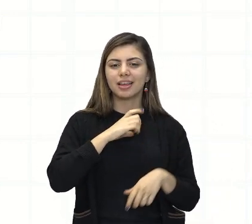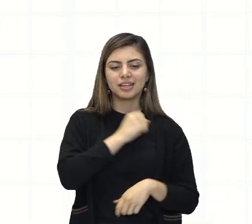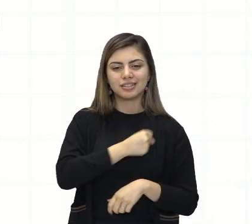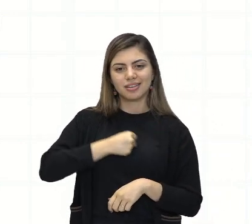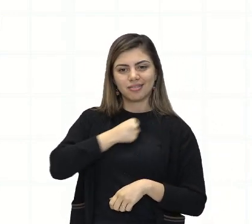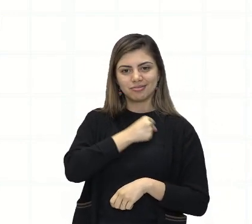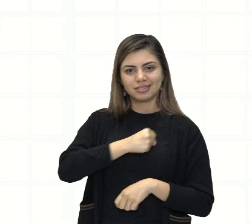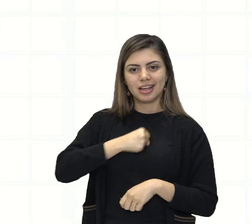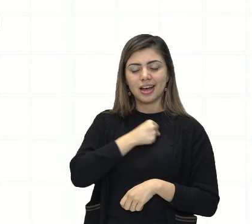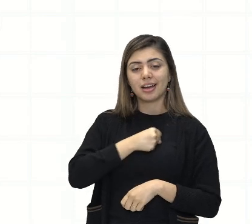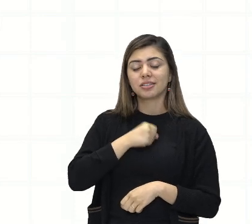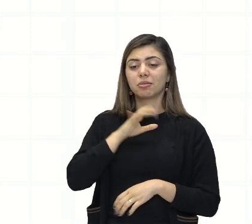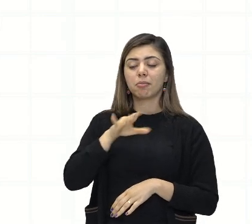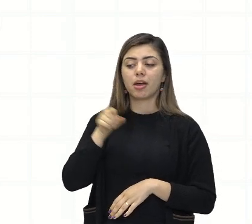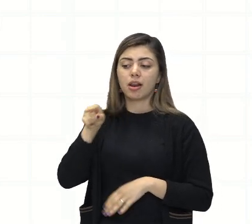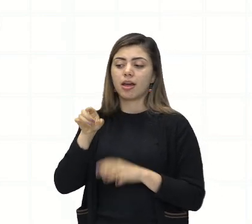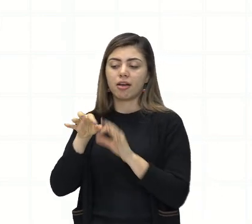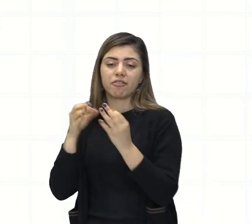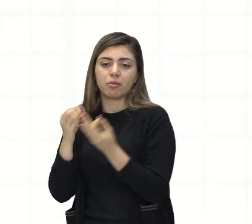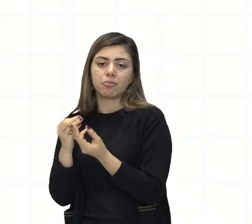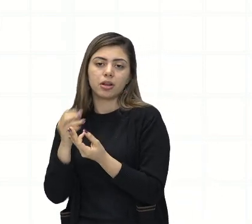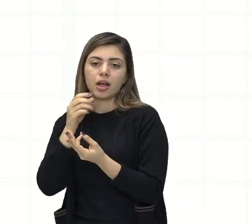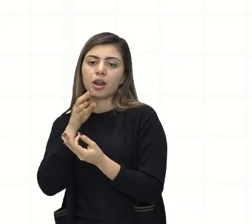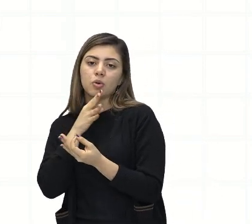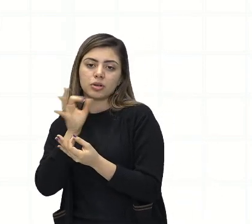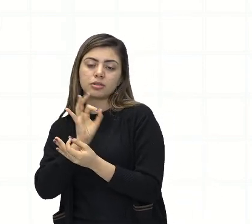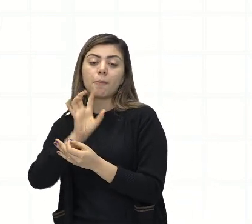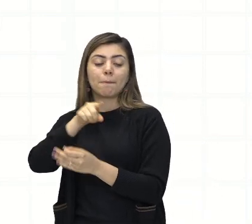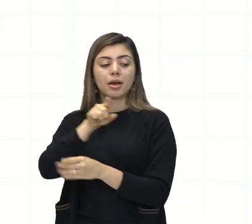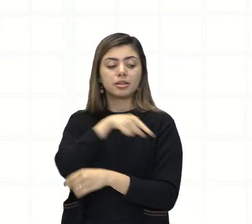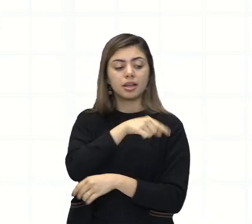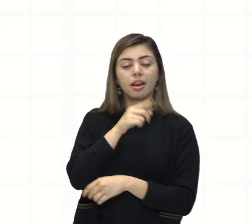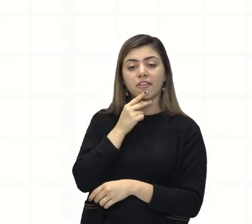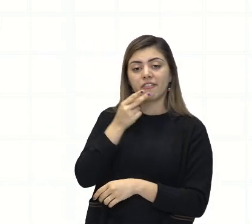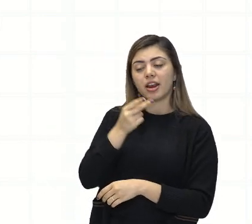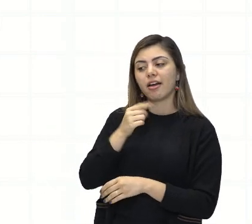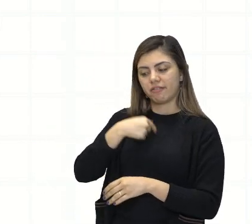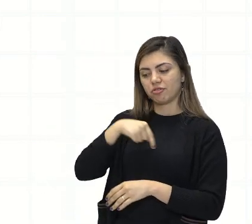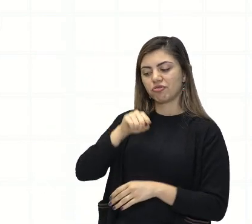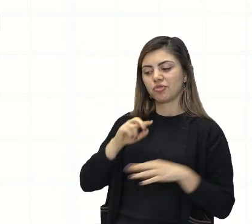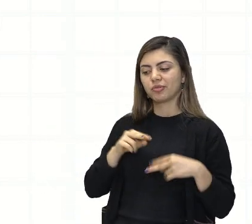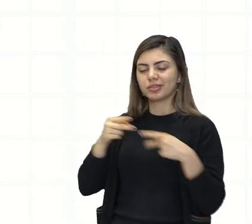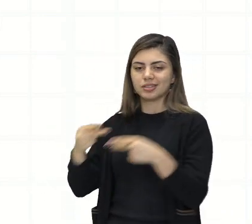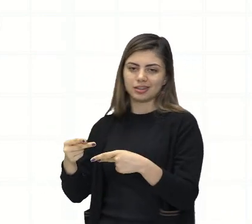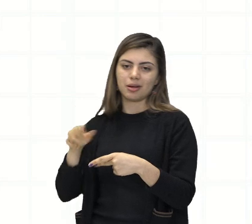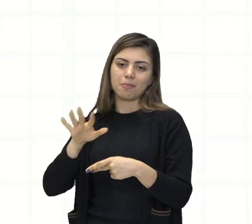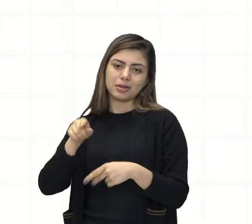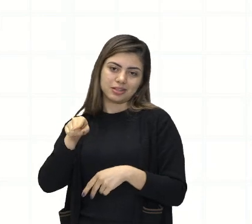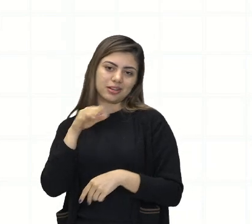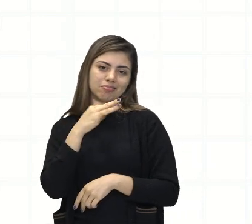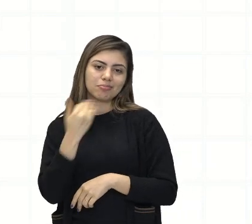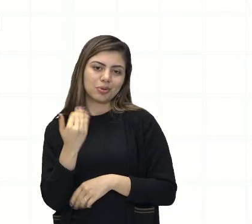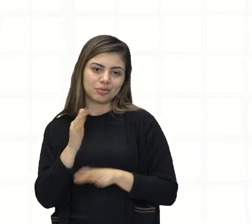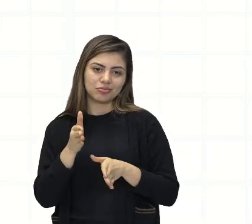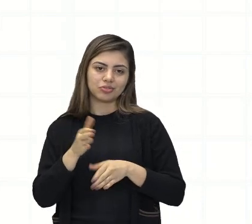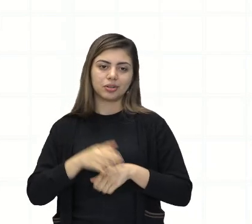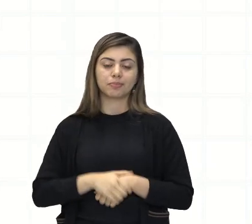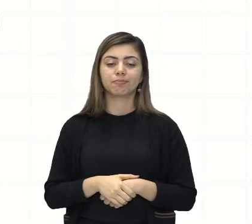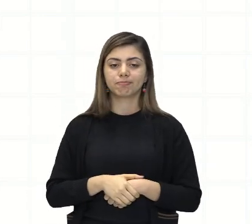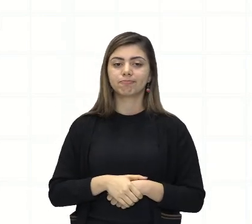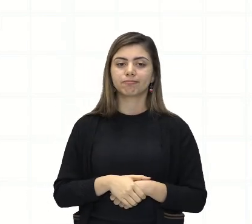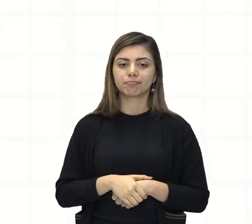mortos, que ela provavelmente não conheceu, mas ela dizia que ia visitar esses parentes, que já estavam mortos. Aqui um pouquinho macabro, né?